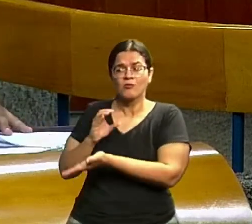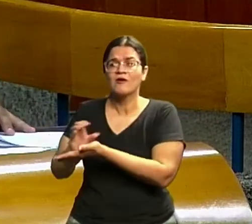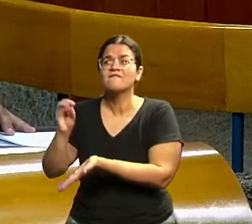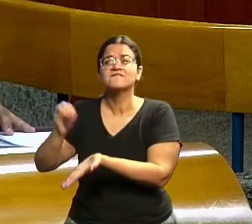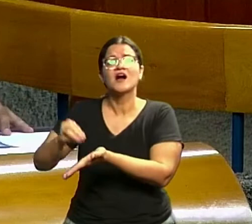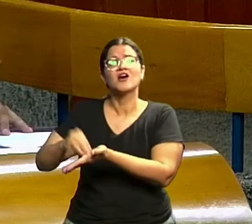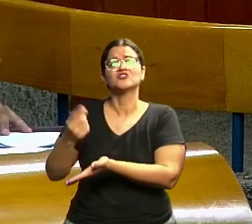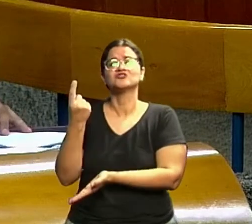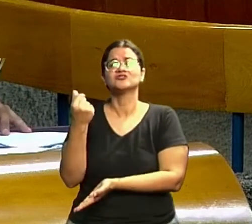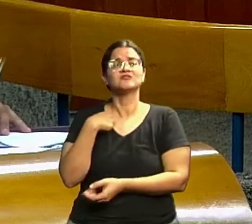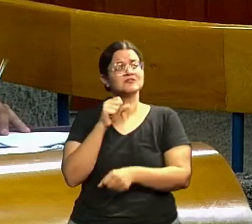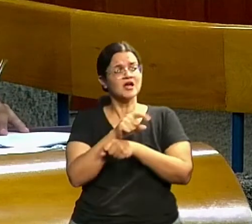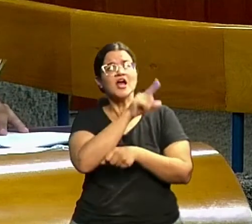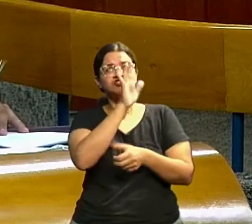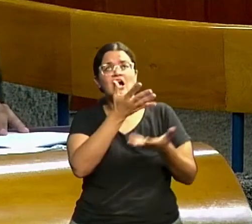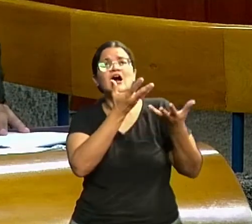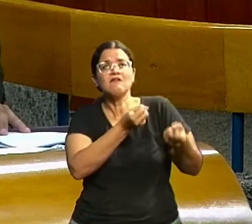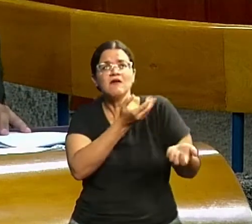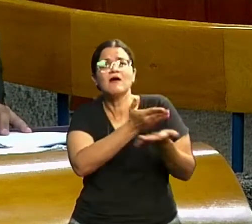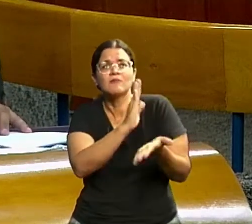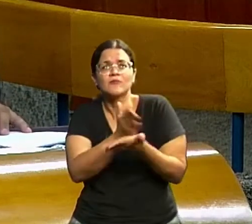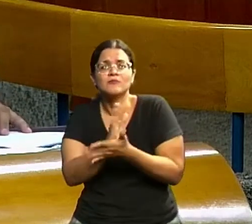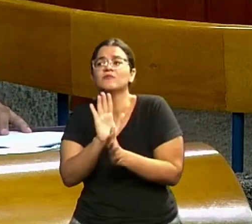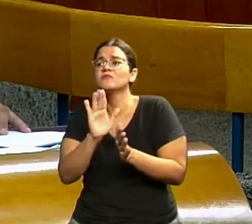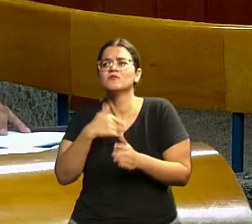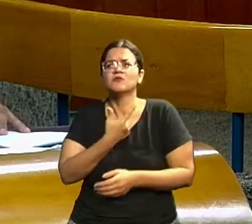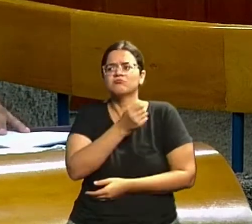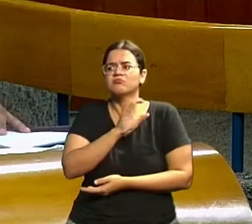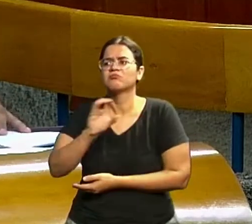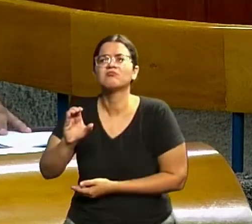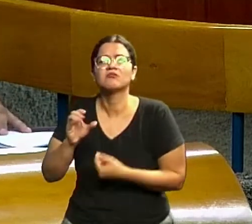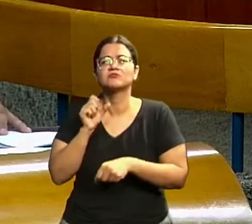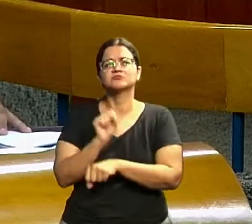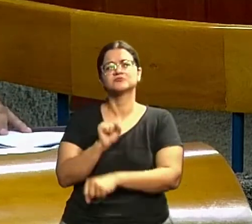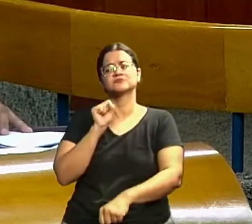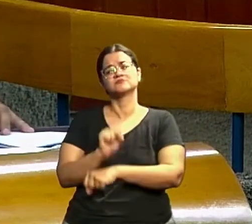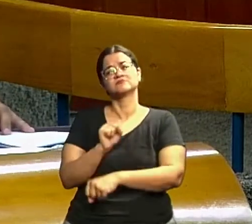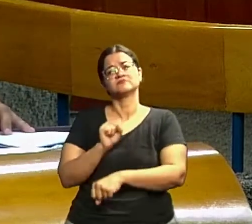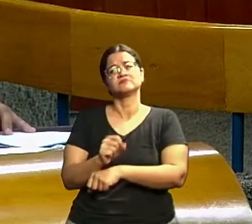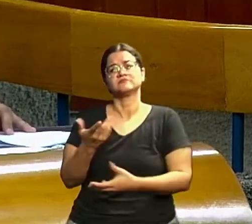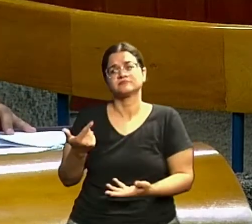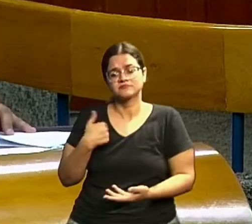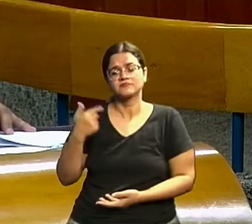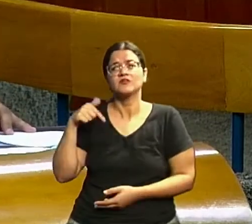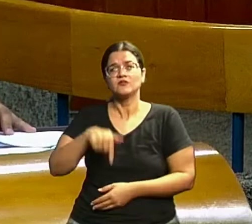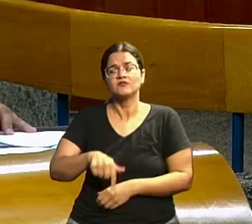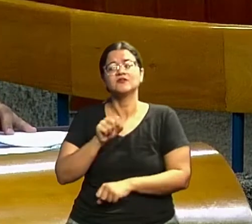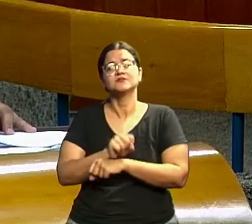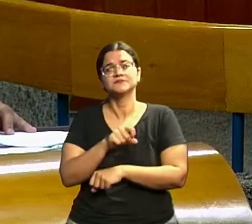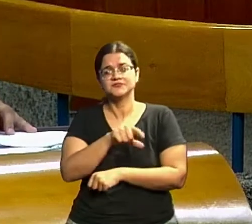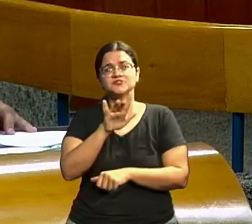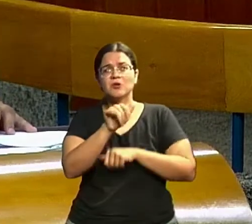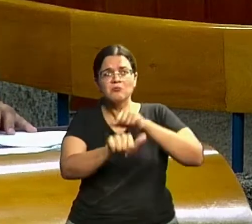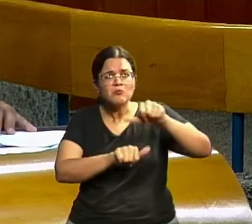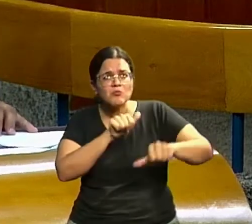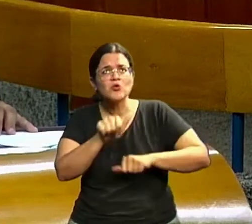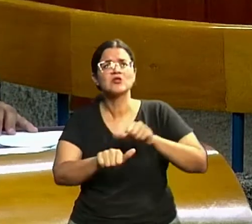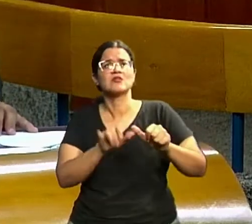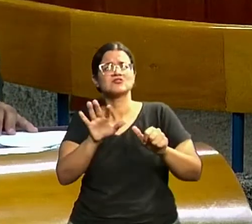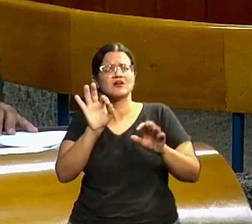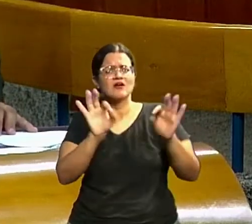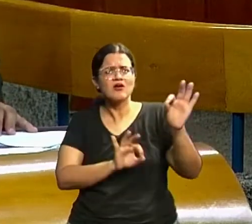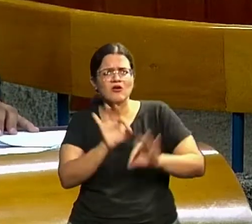outras importantes emendas que foram acatadas e aprovadas e foram refeitas. O que me traz aqui é isso. Elas foram